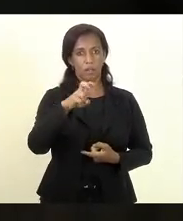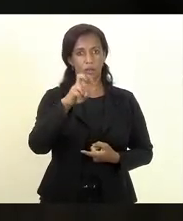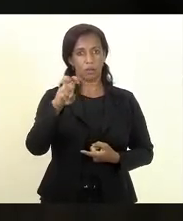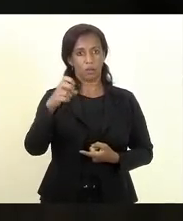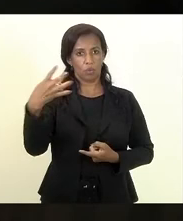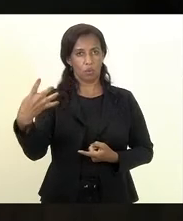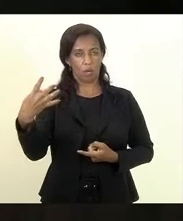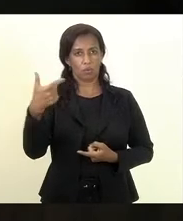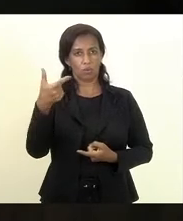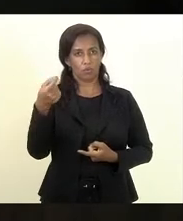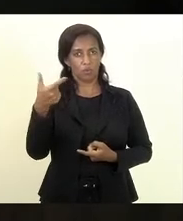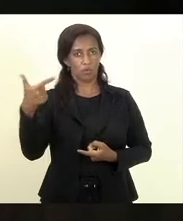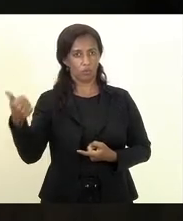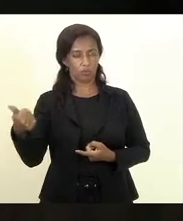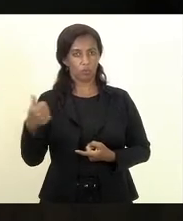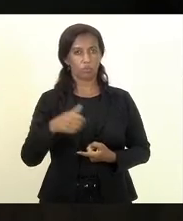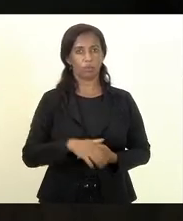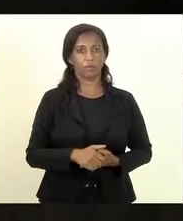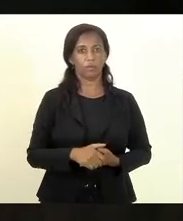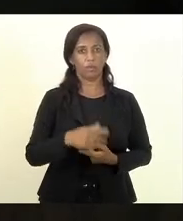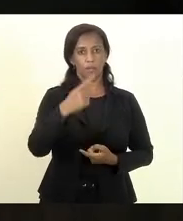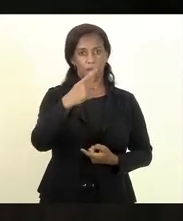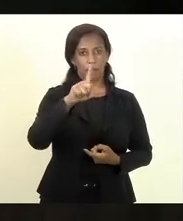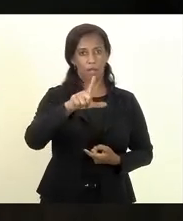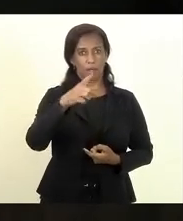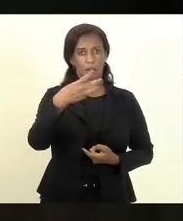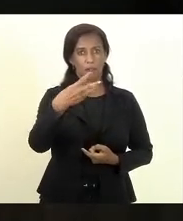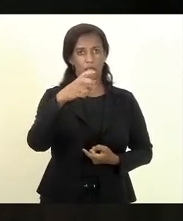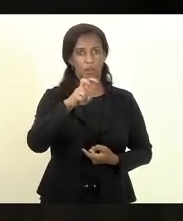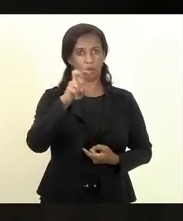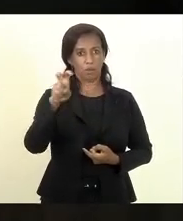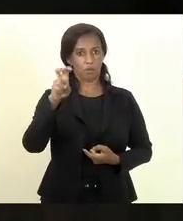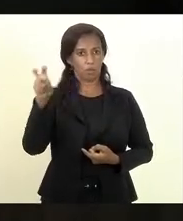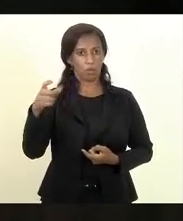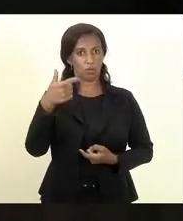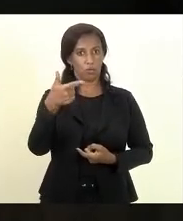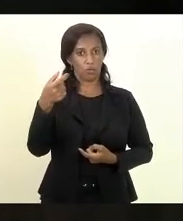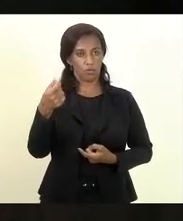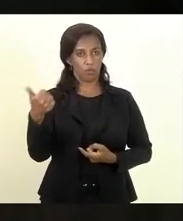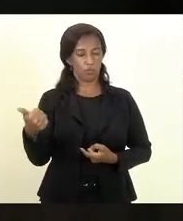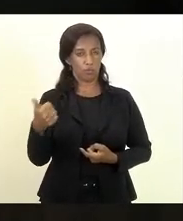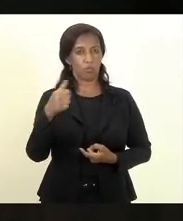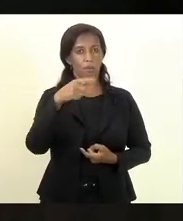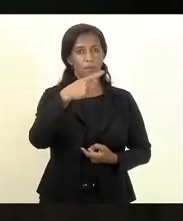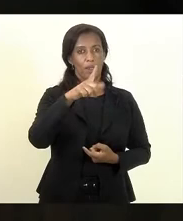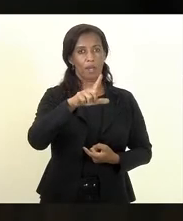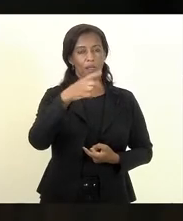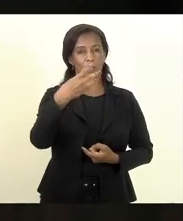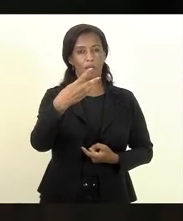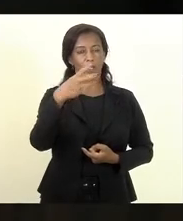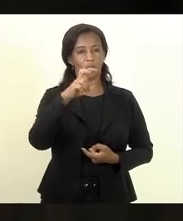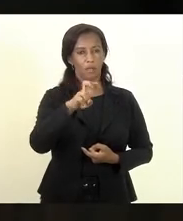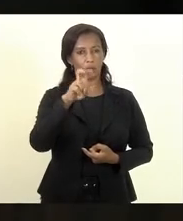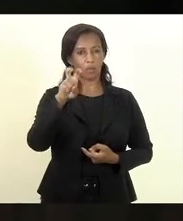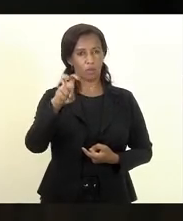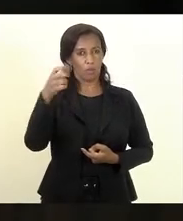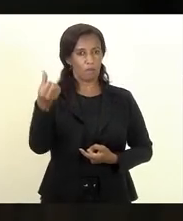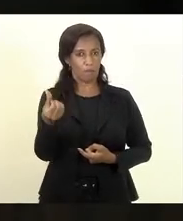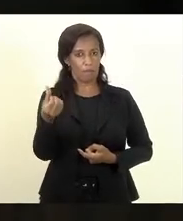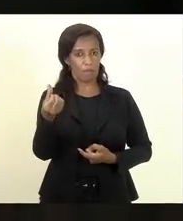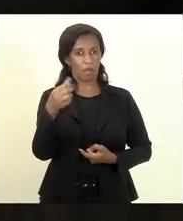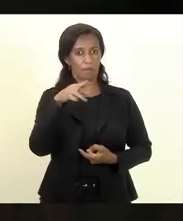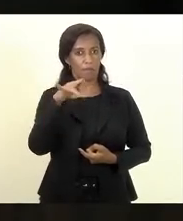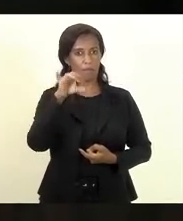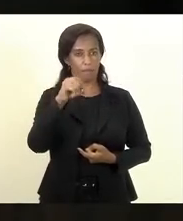3554 de 2021, projeto de lei 3555 de 21, projeto de lei 3556 de 21. Deputado